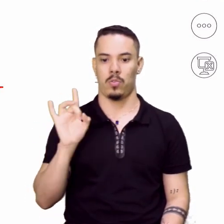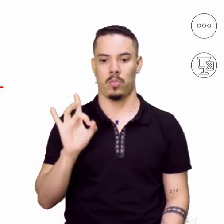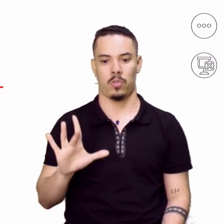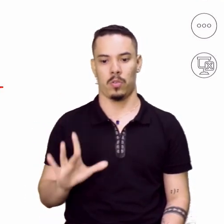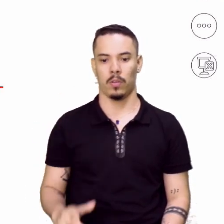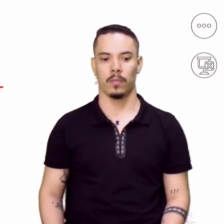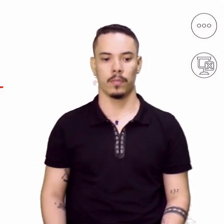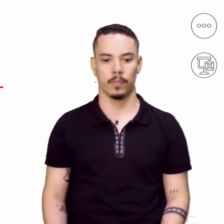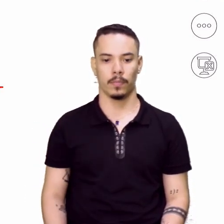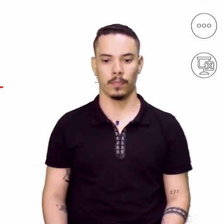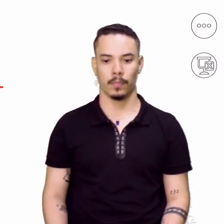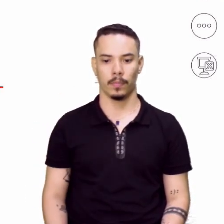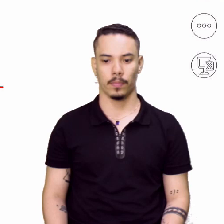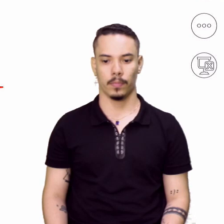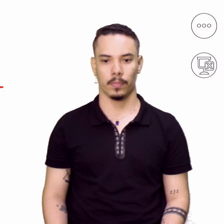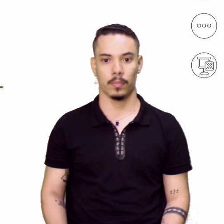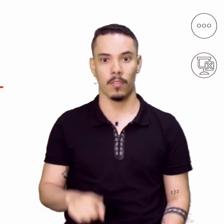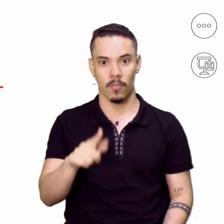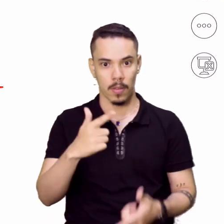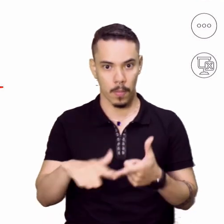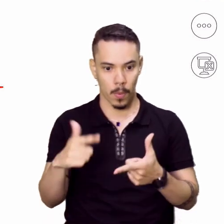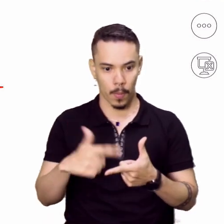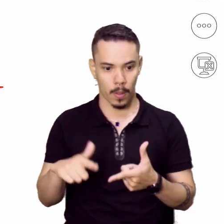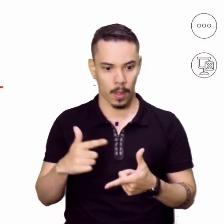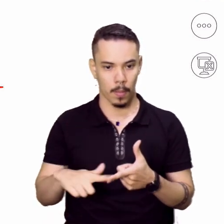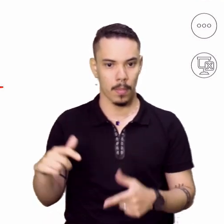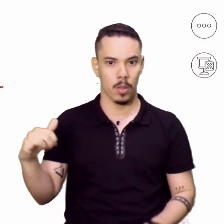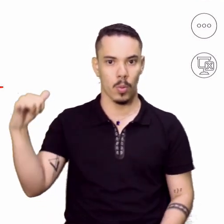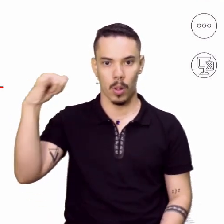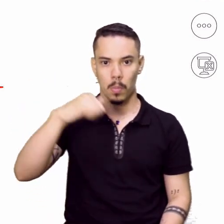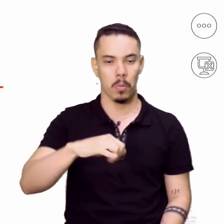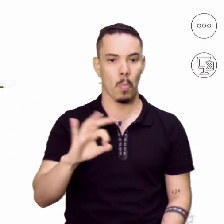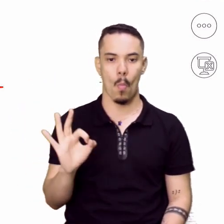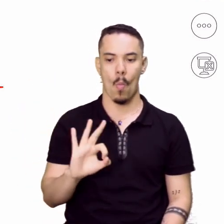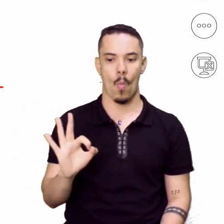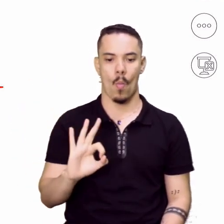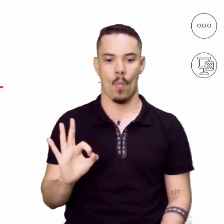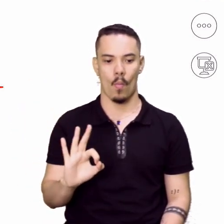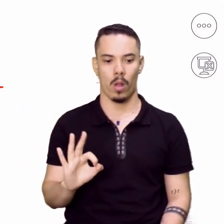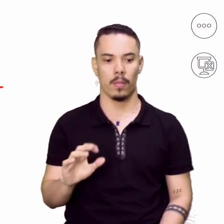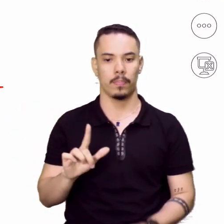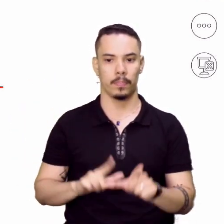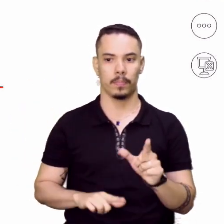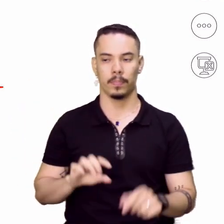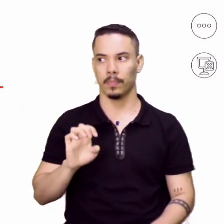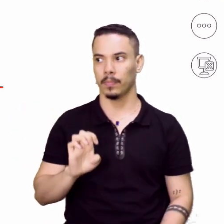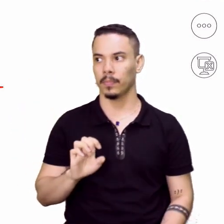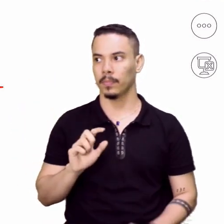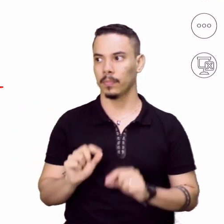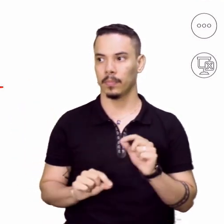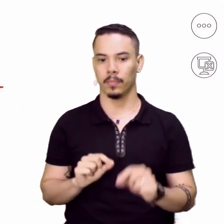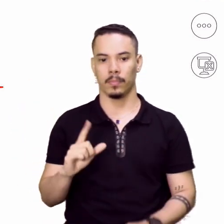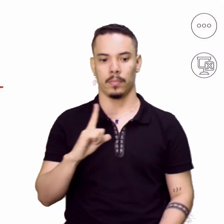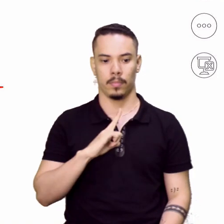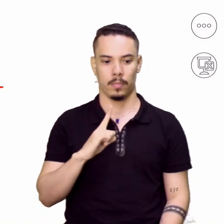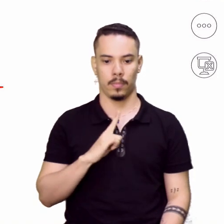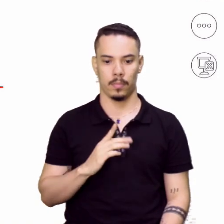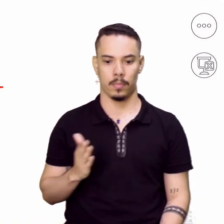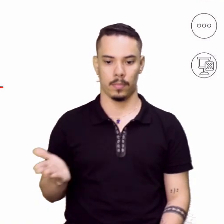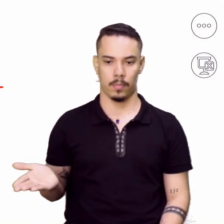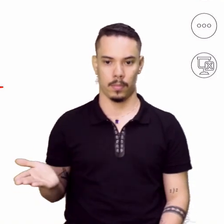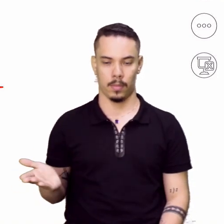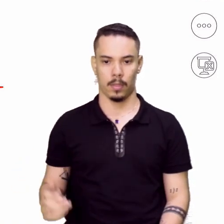air eu não acho que você terá problemas no aeroporto e na letra e temos aí e o